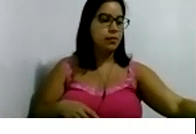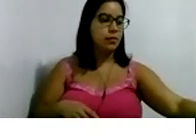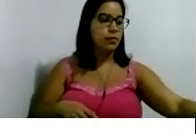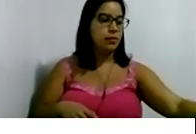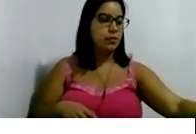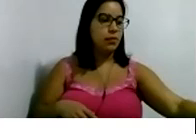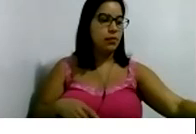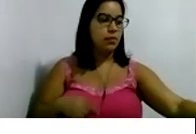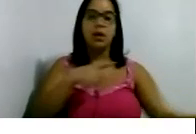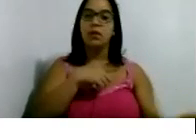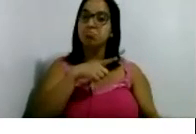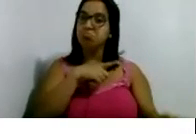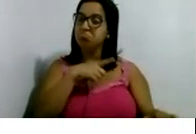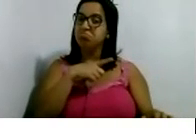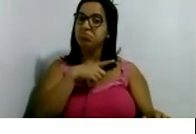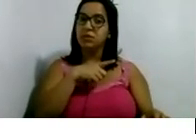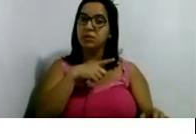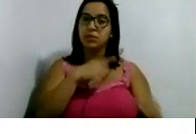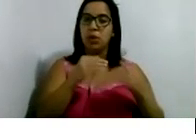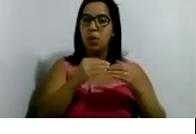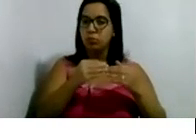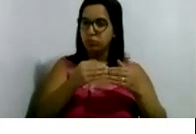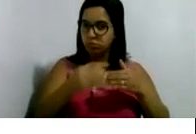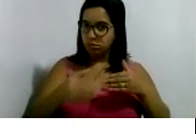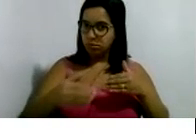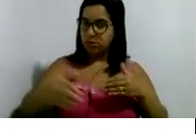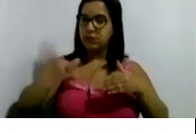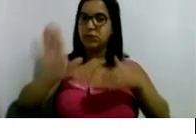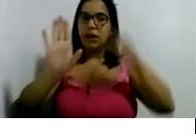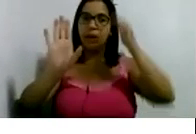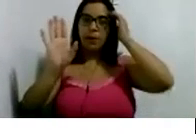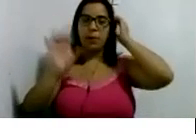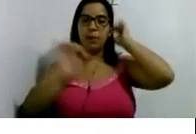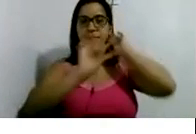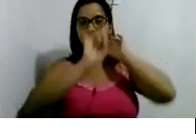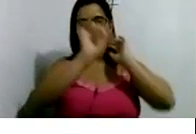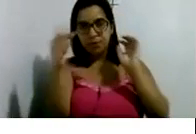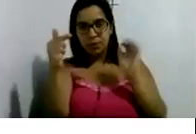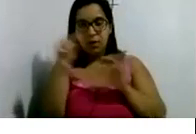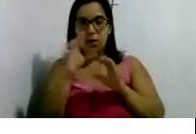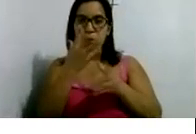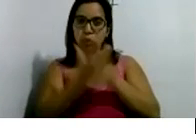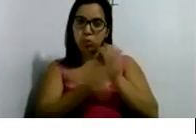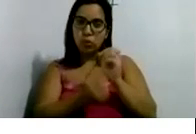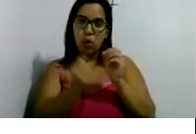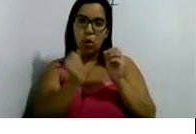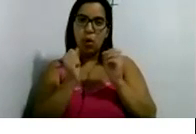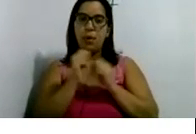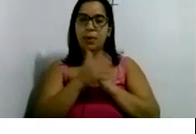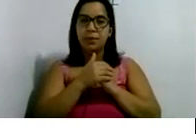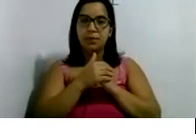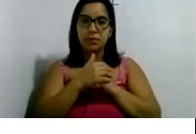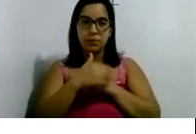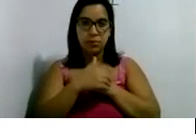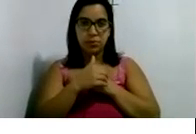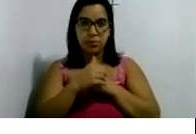tem, com o decorrer do tempo, essa posição ereta, ela vai desaparecendo.